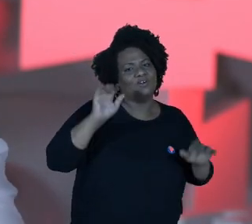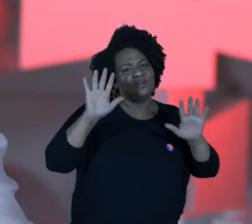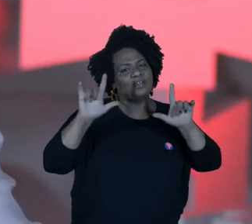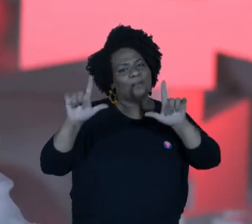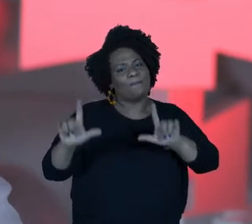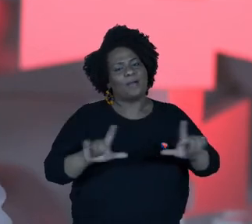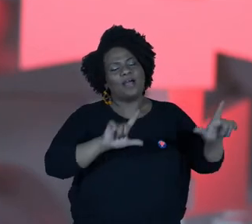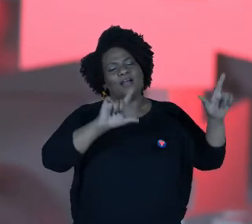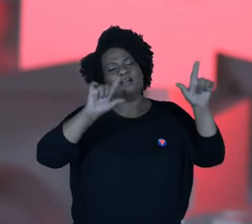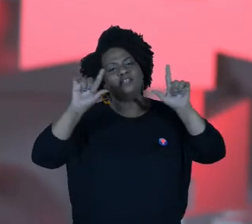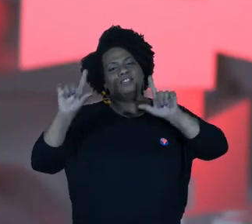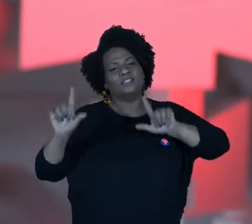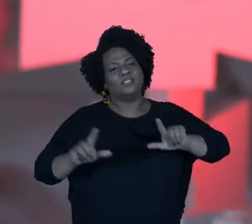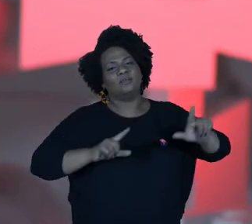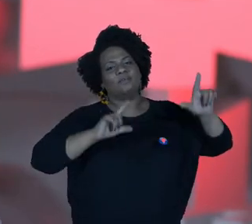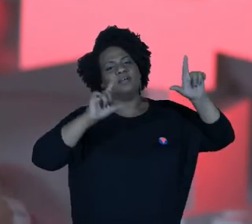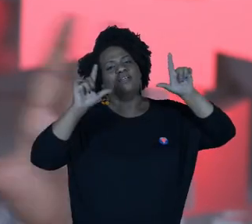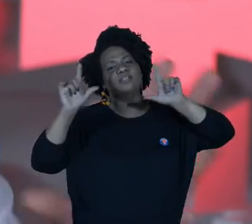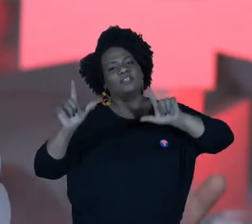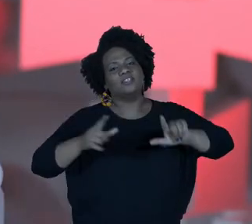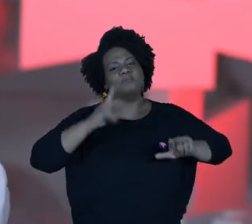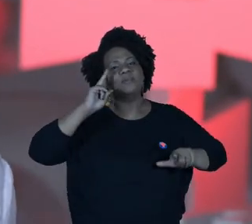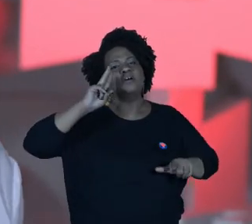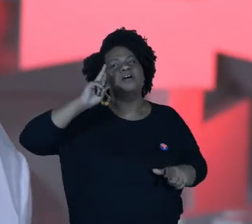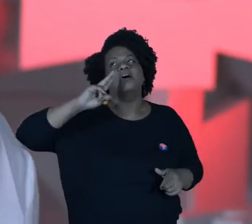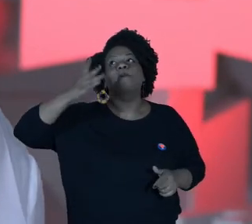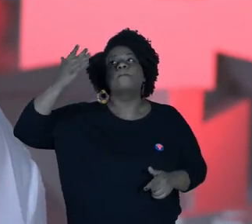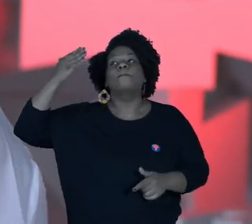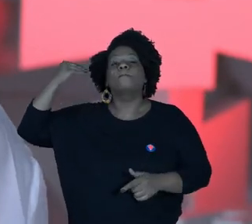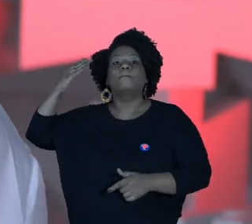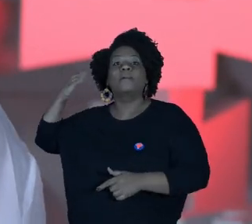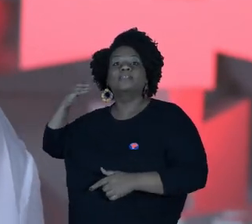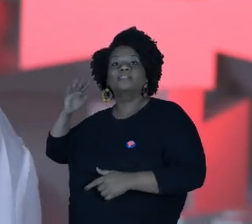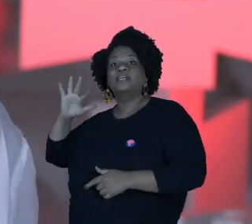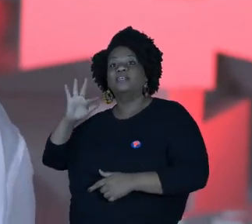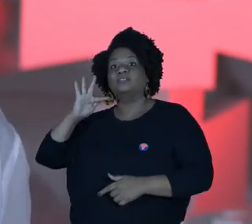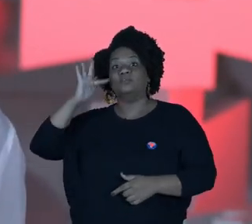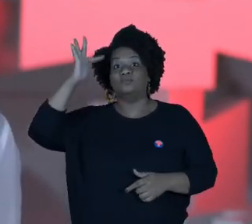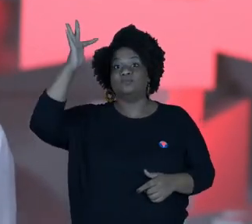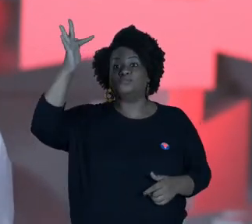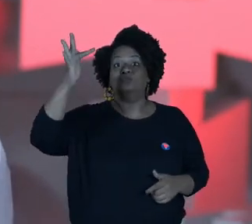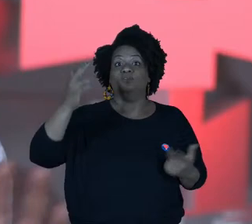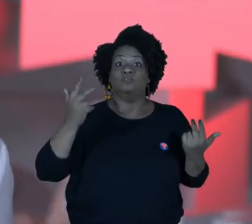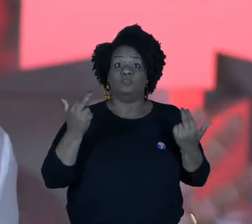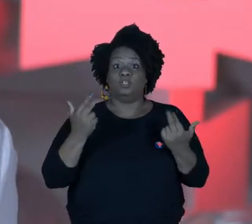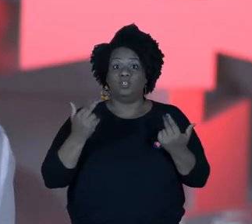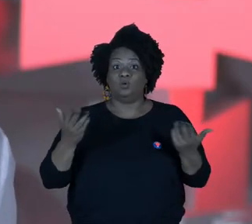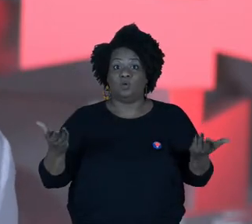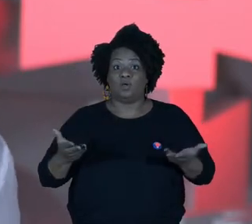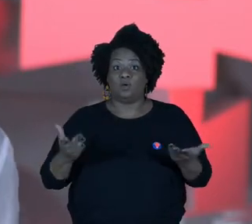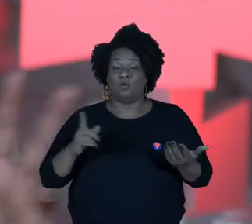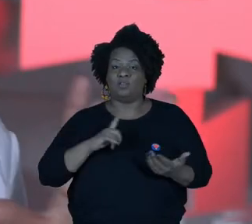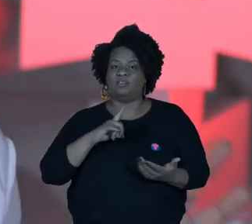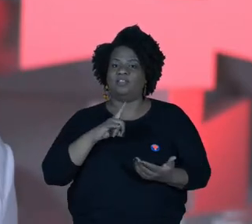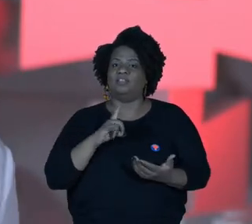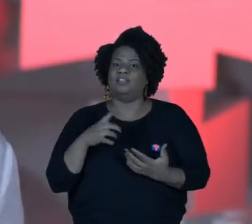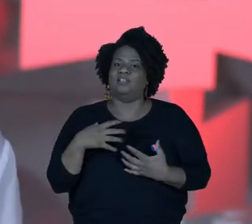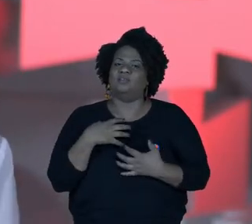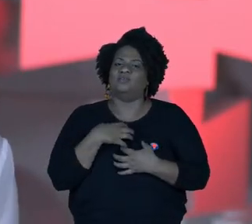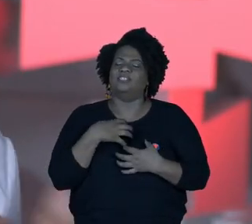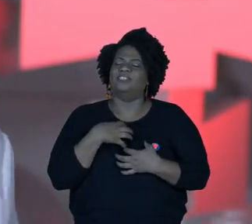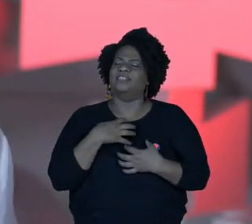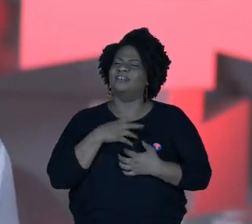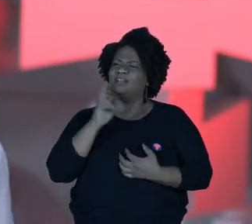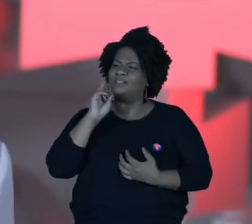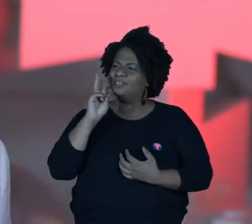passado, do futuro, de uma mesma cena que está acontecendo no presente. Aí a gente tem aquela sensação, né, inicial, nossa, que